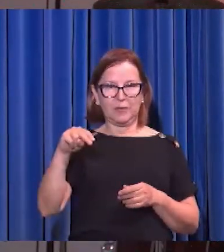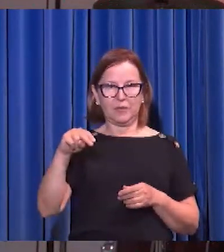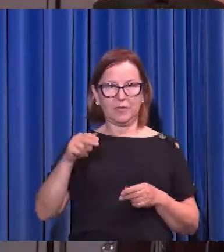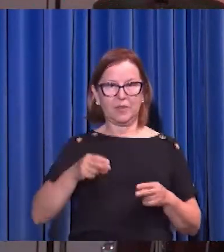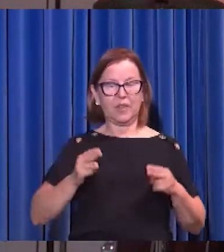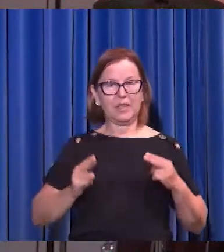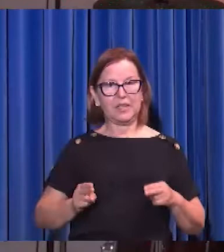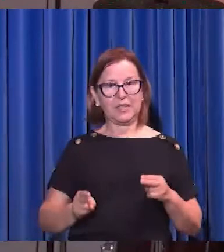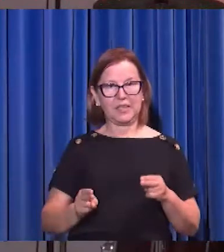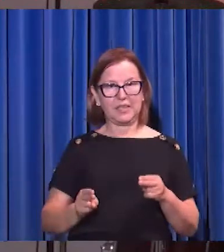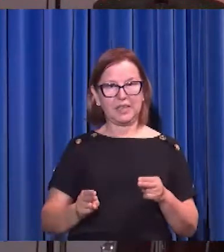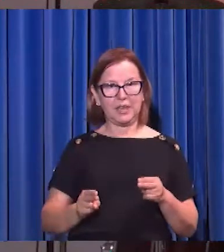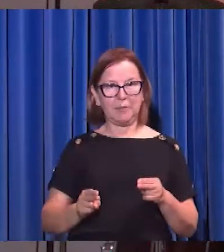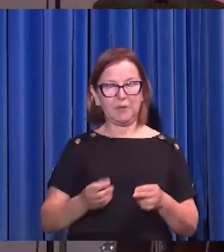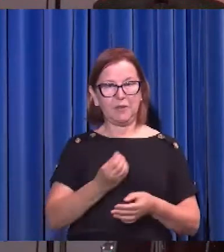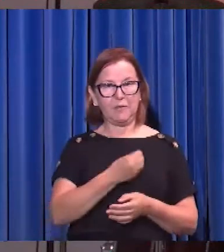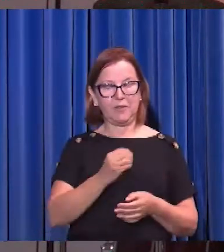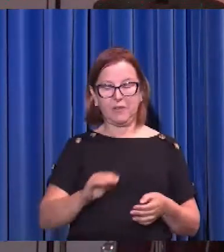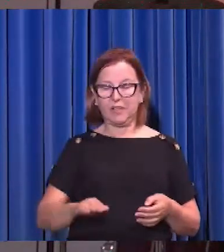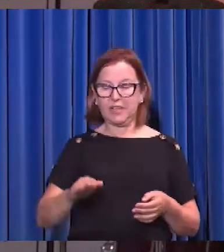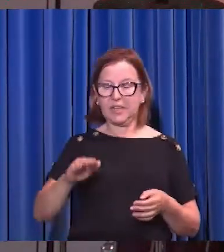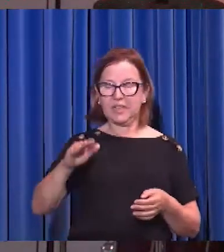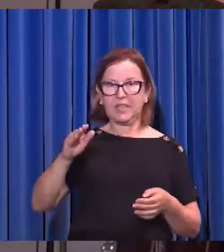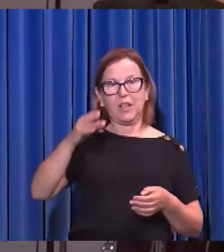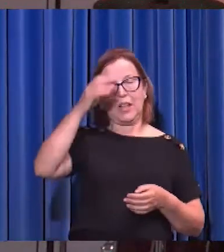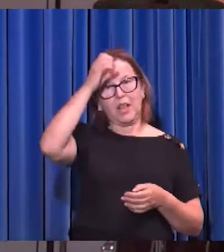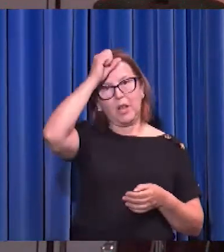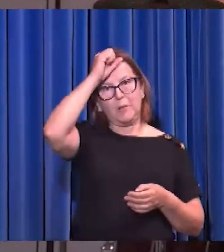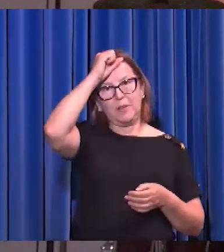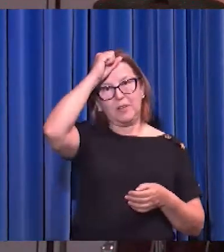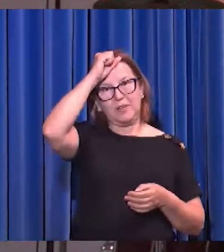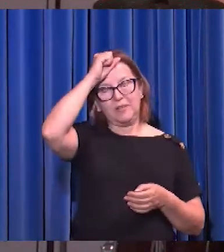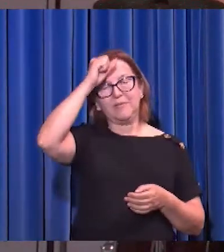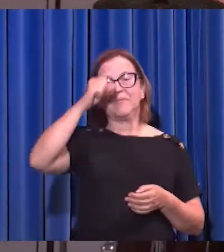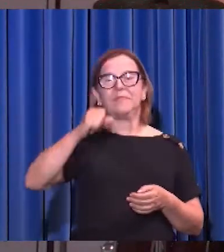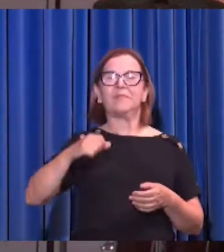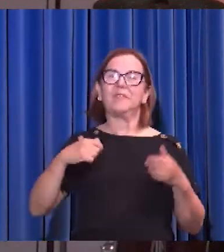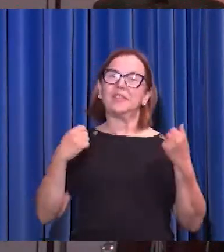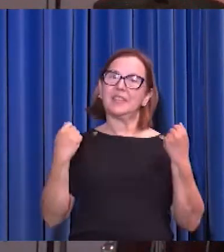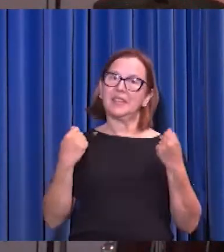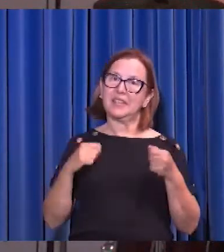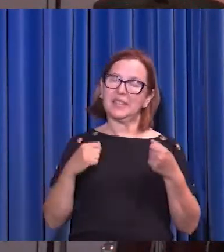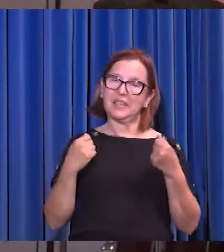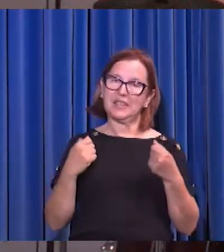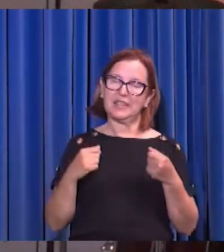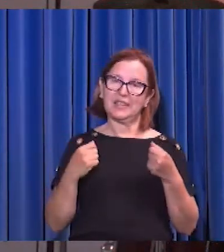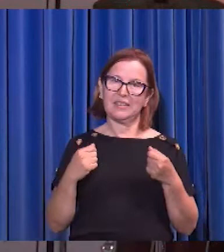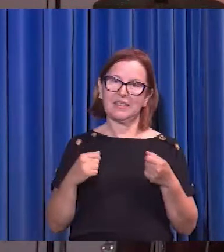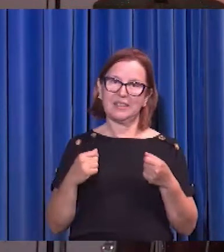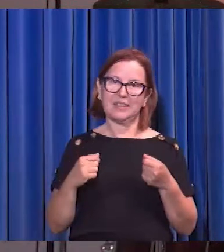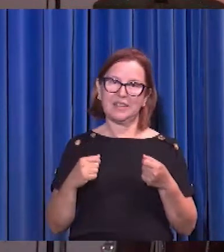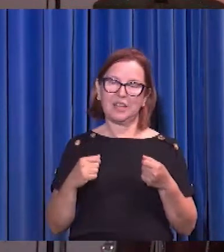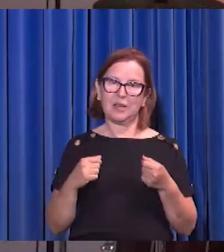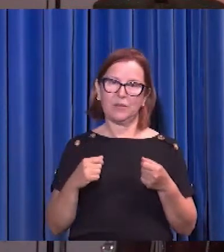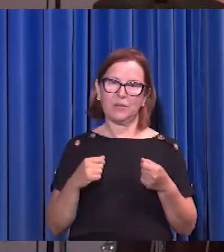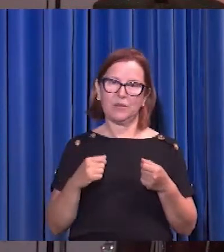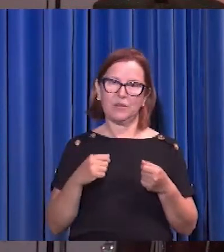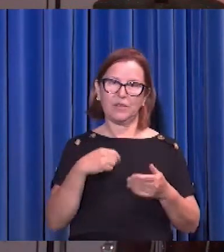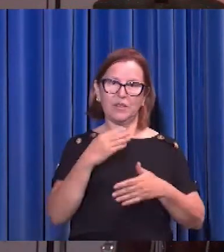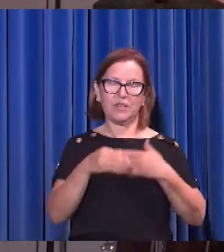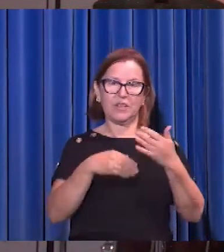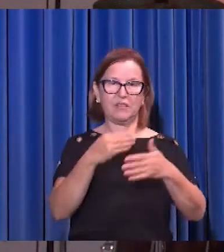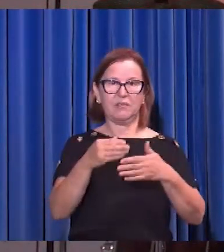ele cresceu aprendendo que era necessário ele desenvolver a sua